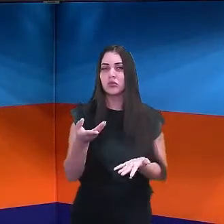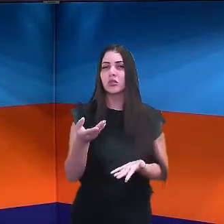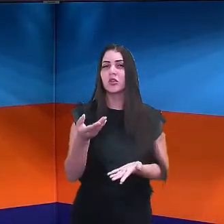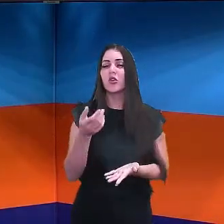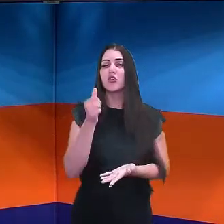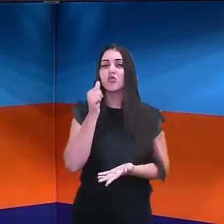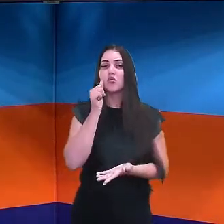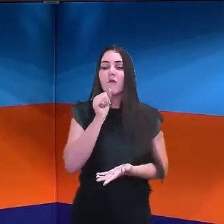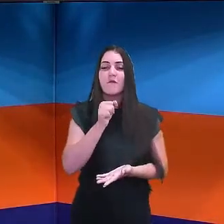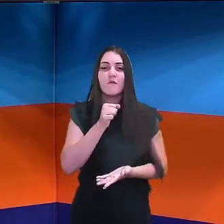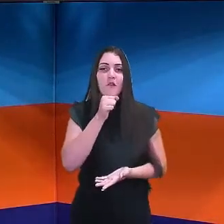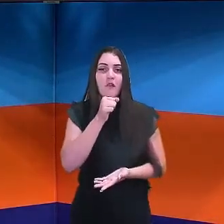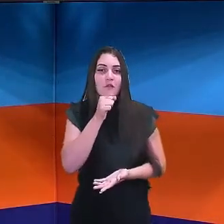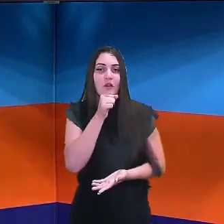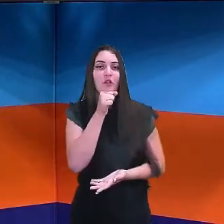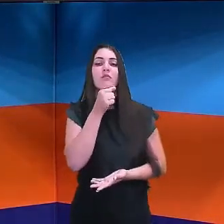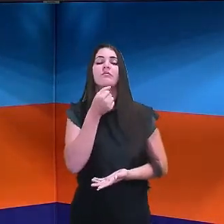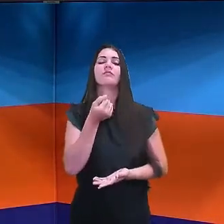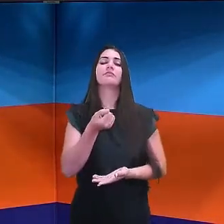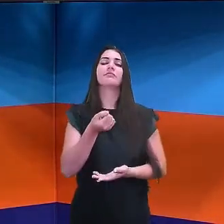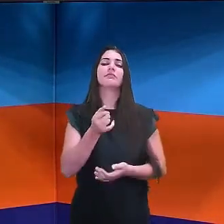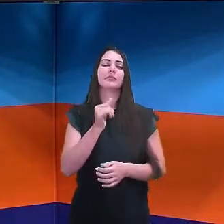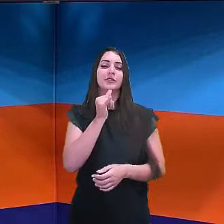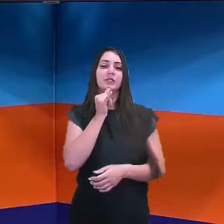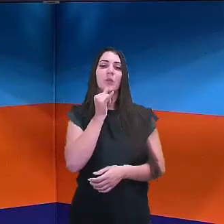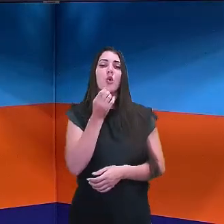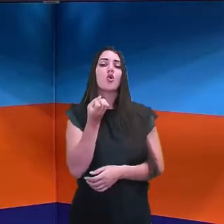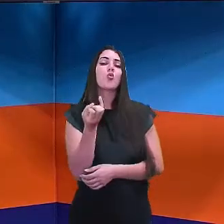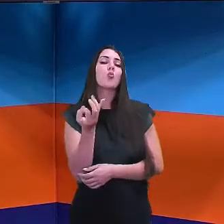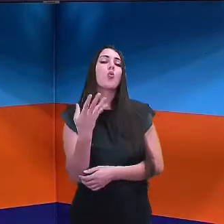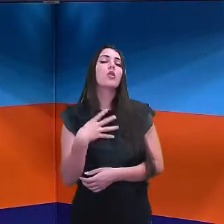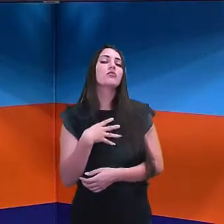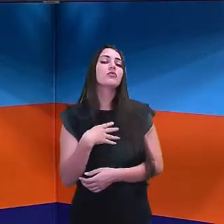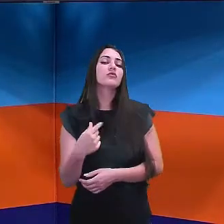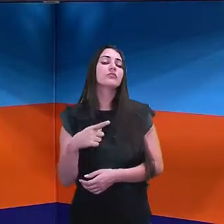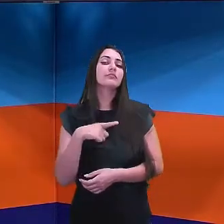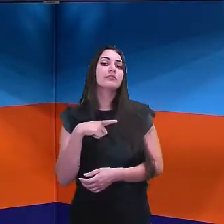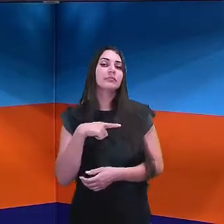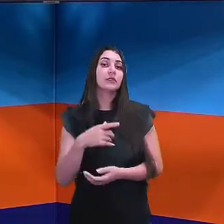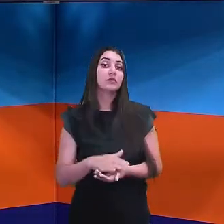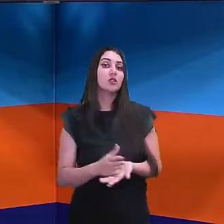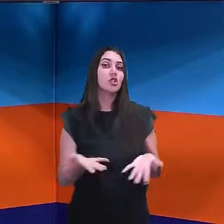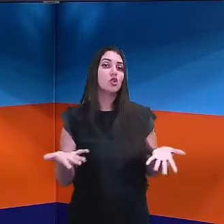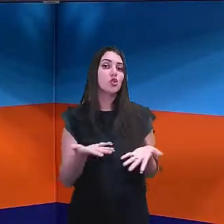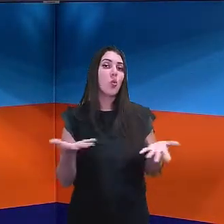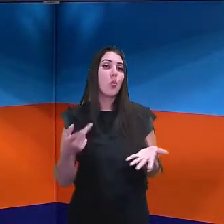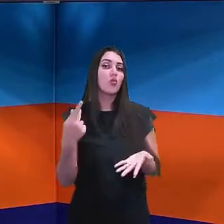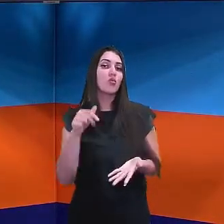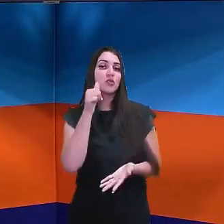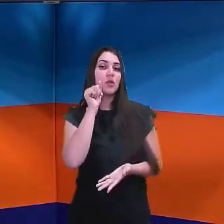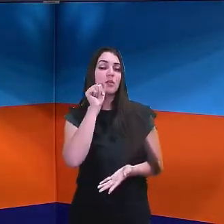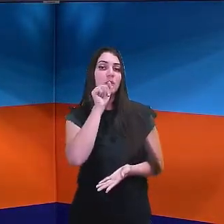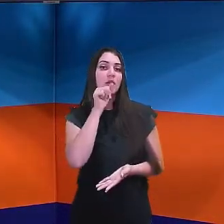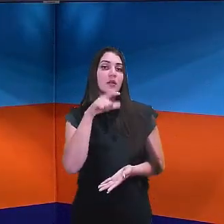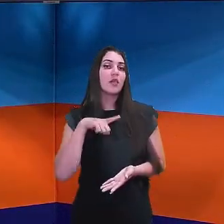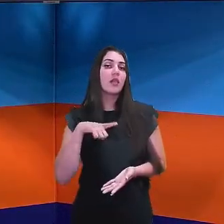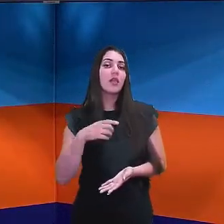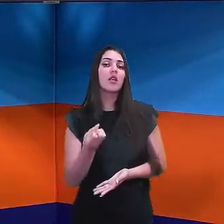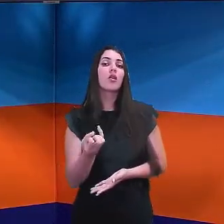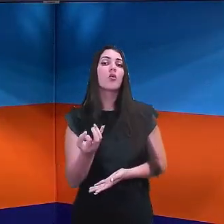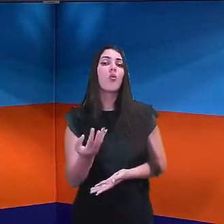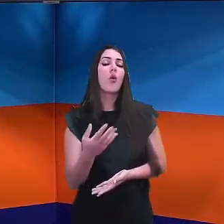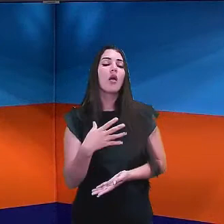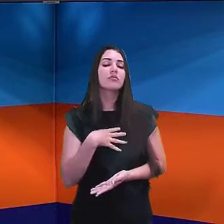exemplo, a sua bisavó, por exemplo, quantos filhos ela teve? E hoje, a sua mãe tem quantos filhos? Percebeu